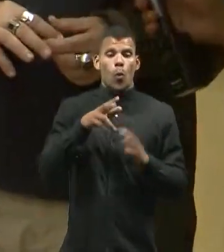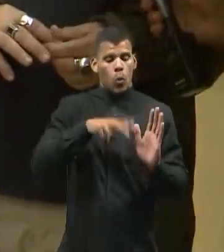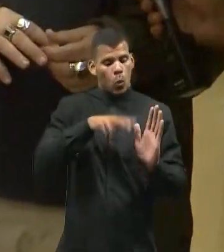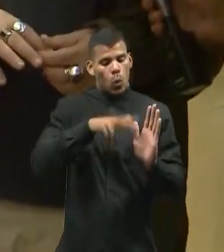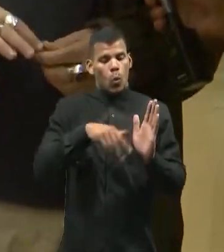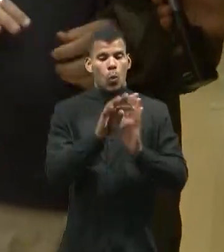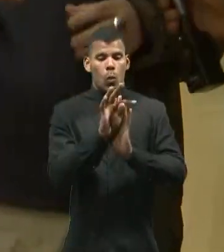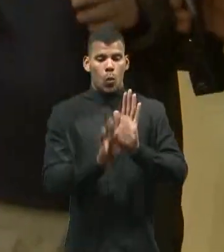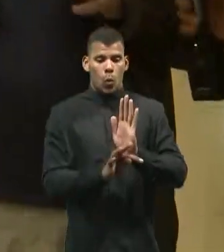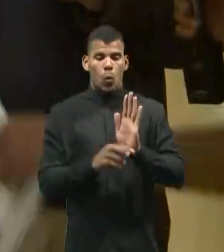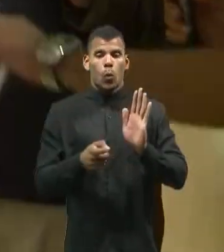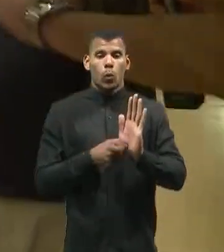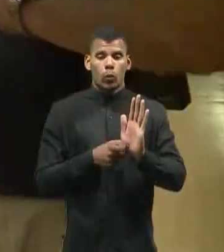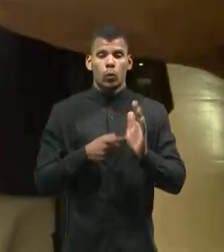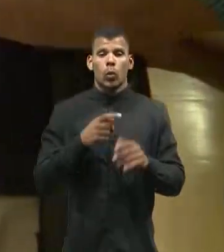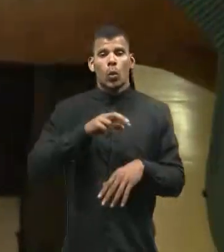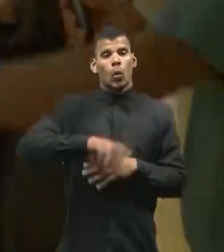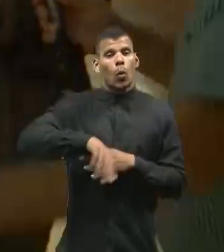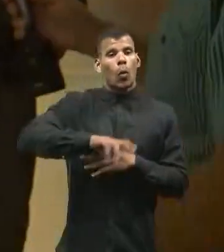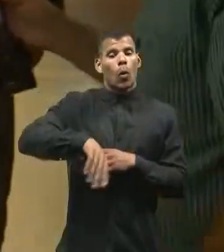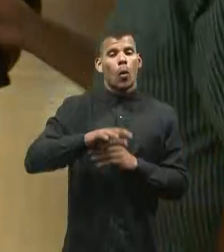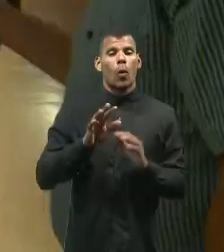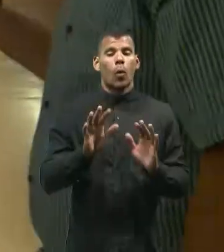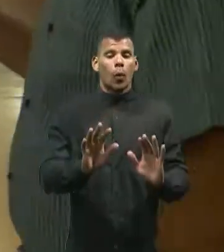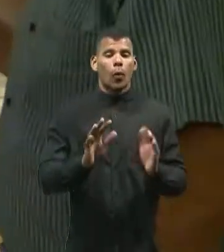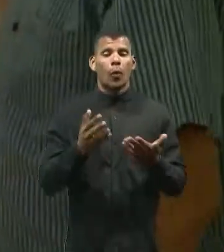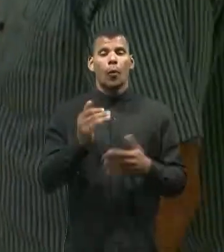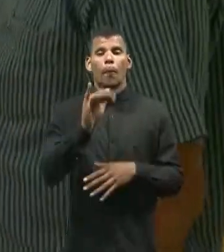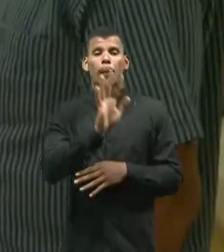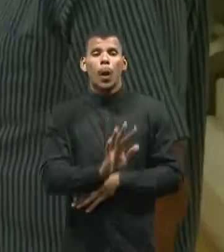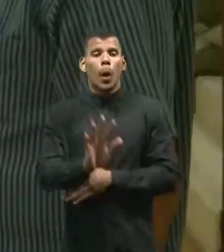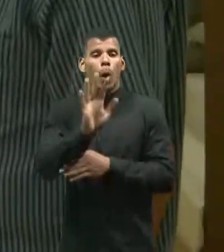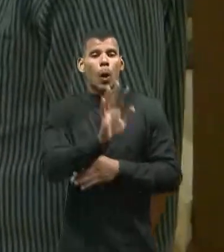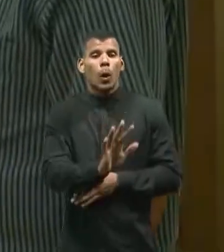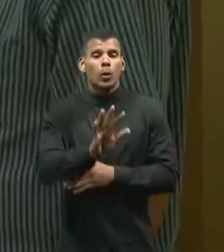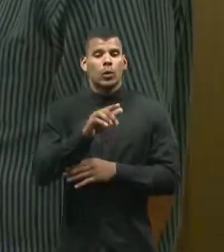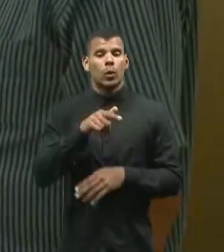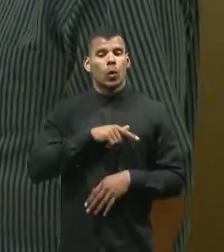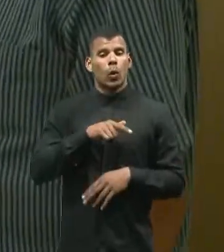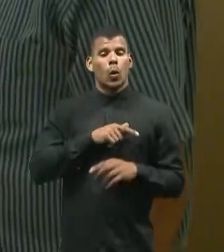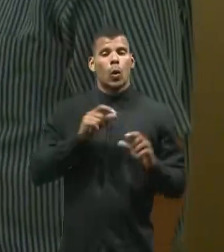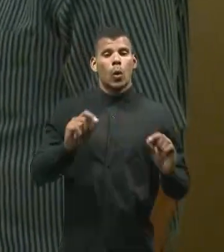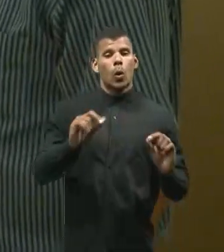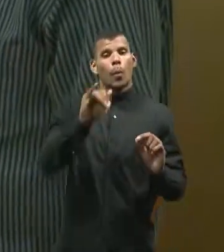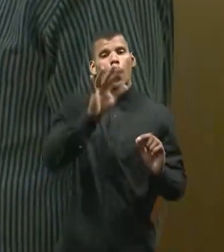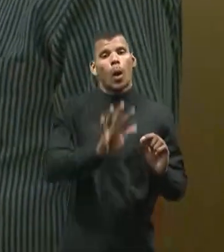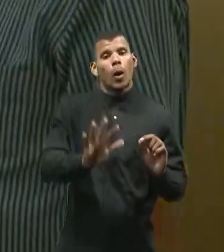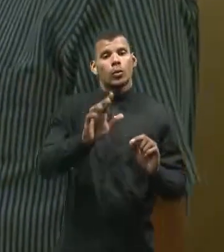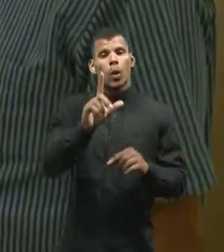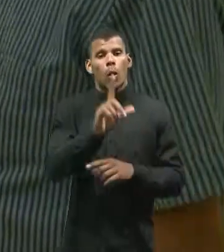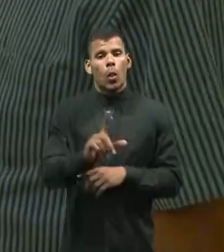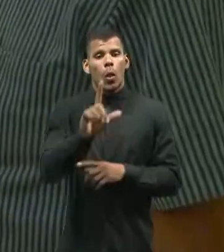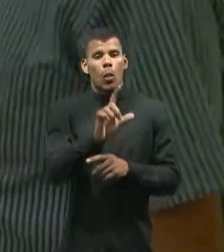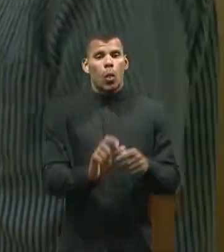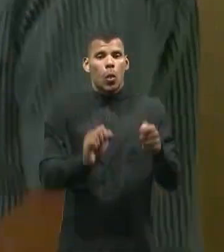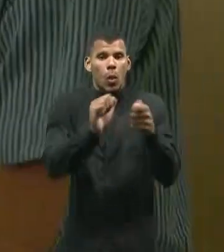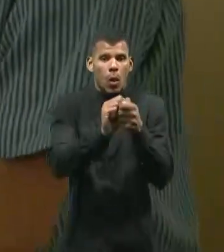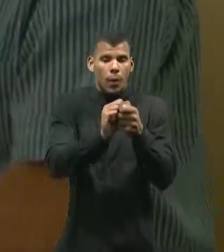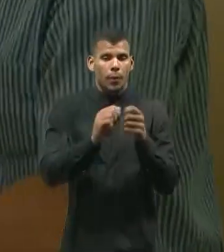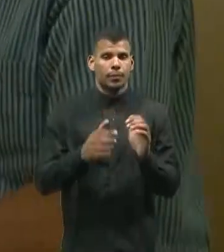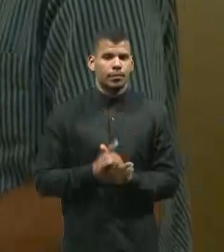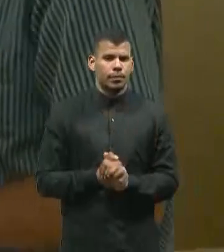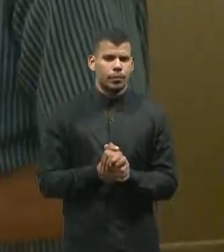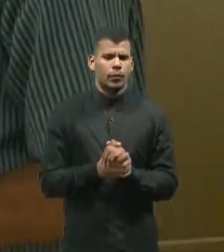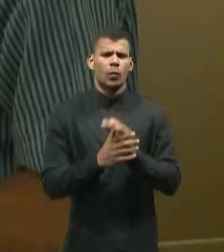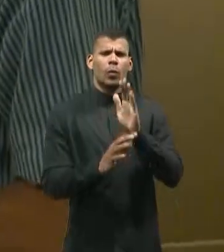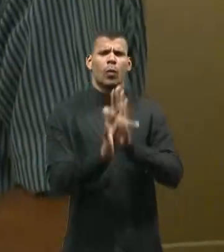textos. Porque não só... Não é só a imagem, é uma exposição que tem imagem e literatura juntos. O que que esses